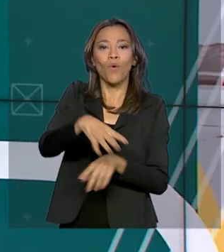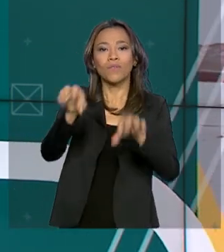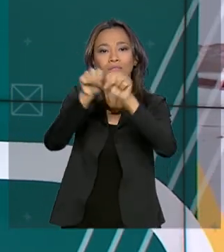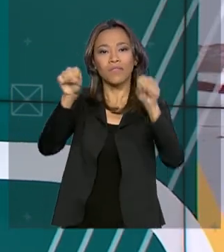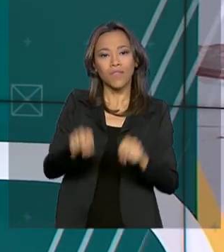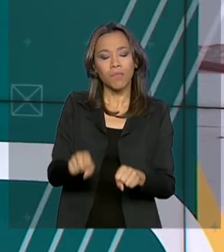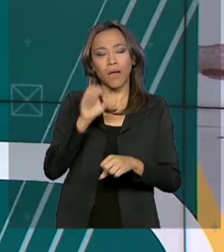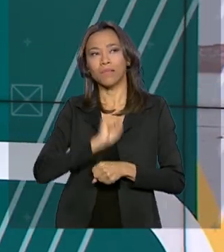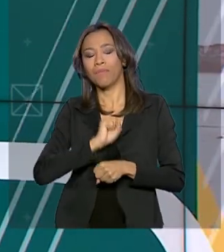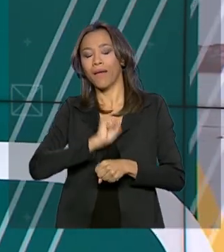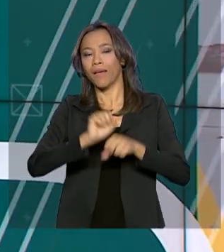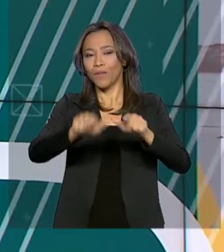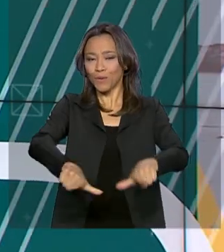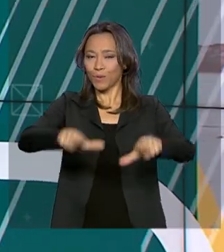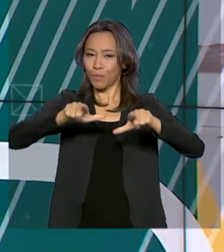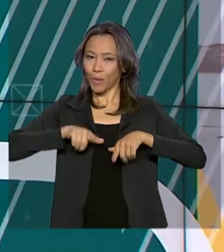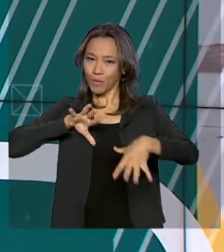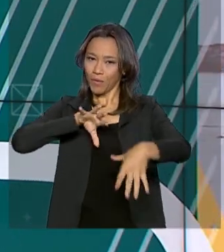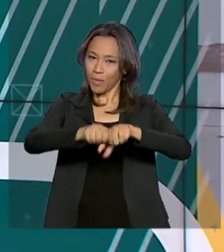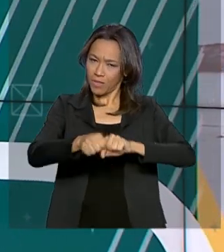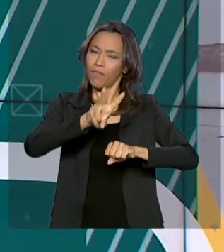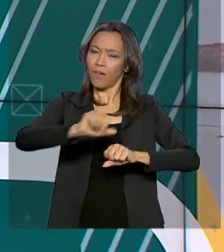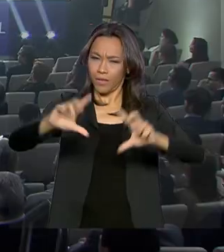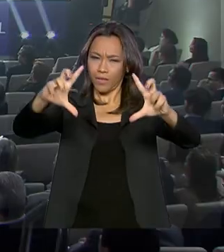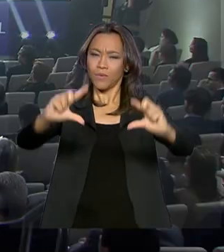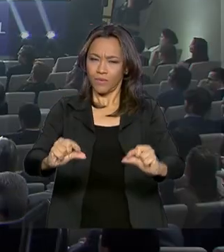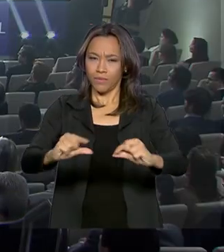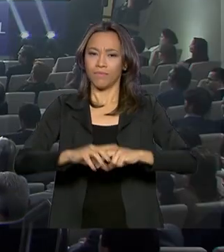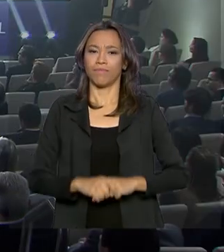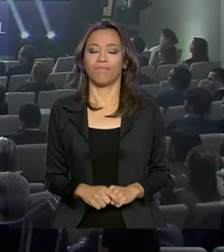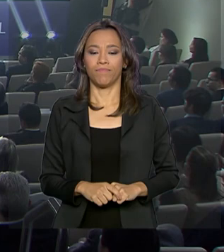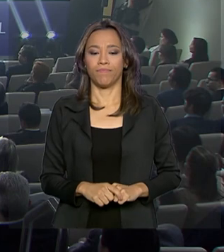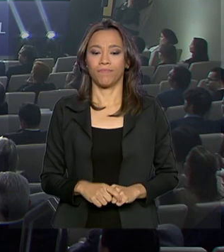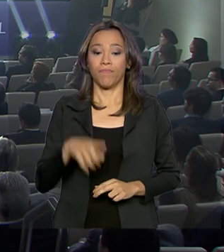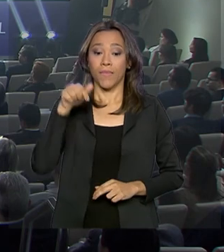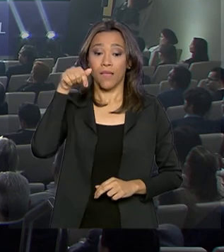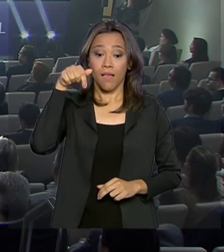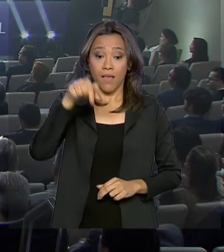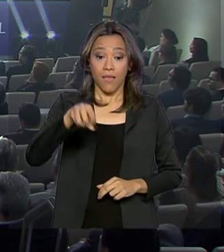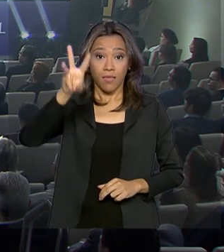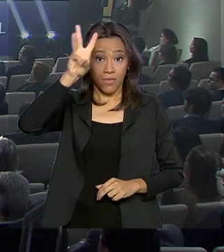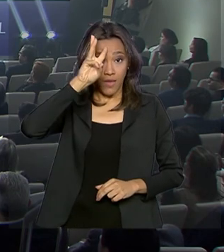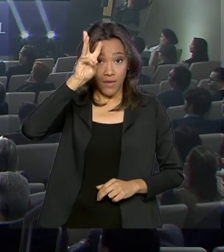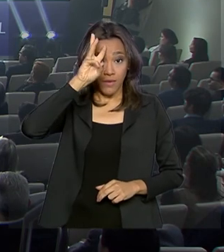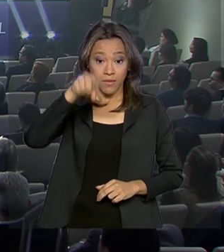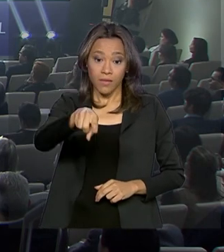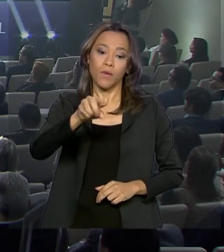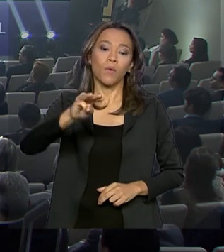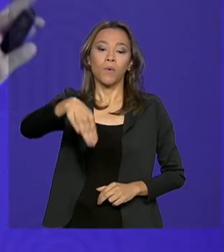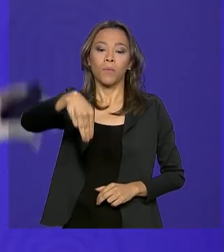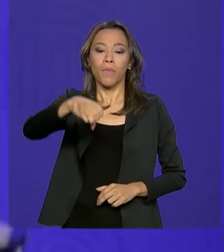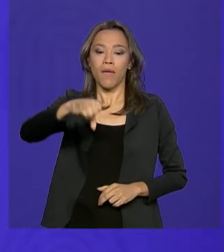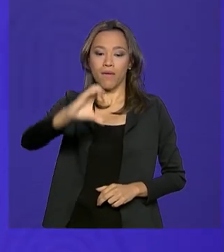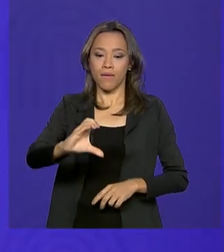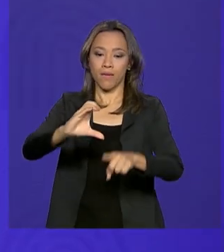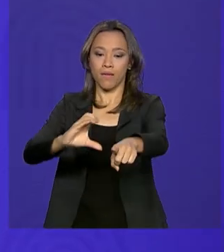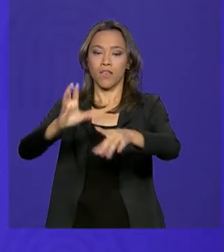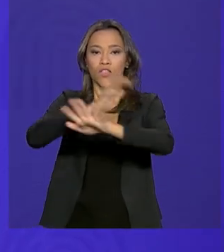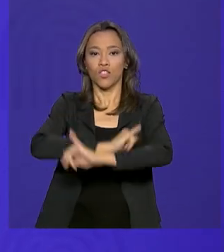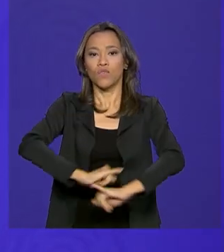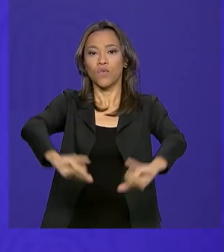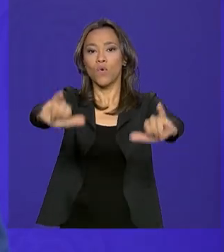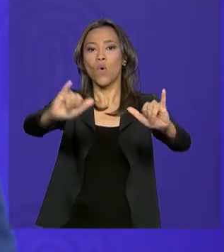espera pelo diploma também deve diminuir. Nesta terça-feira, o Ministério da Educação publicou nota